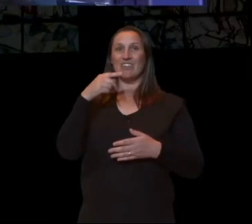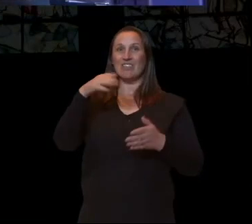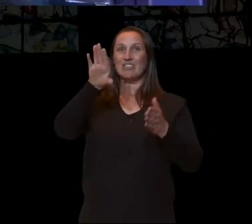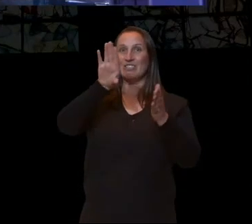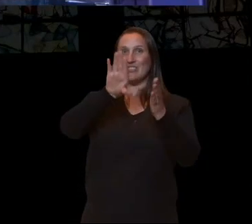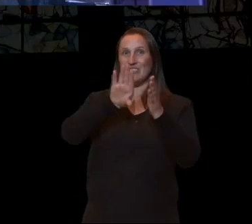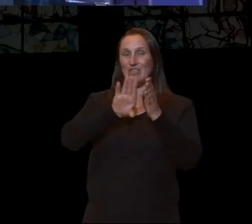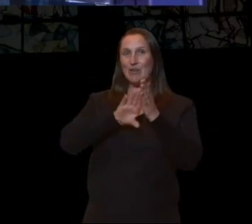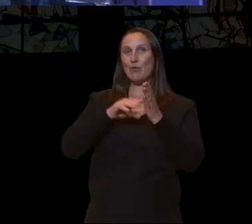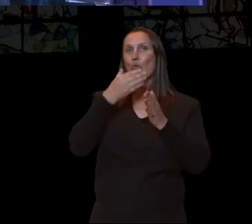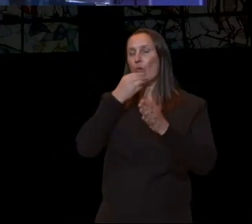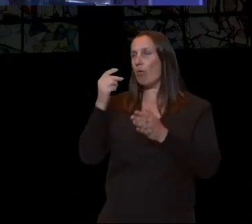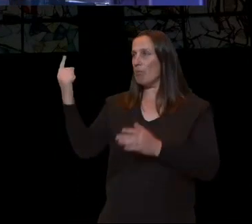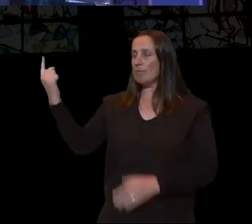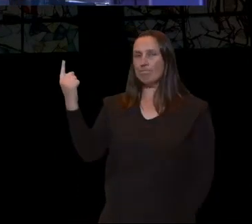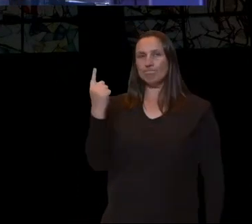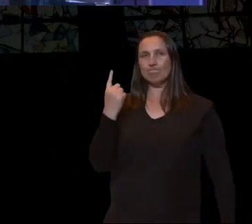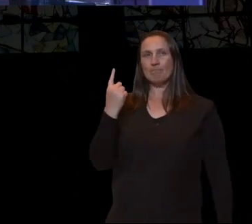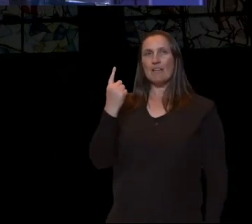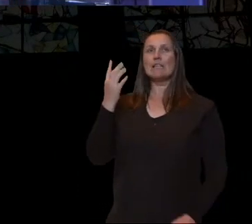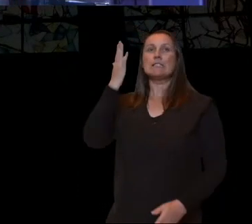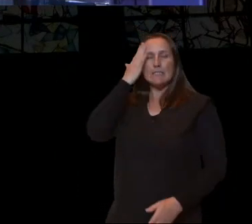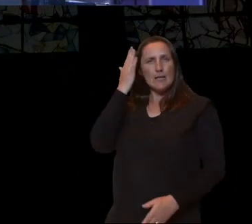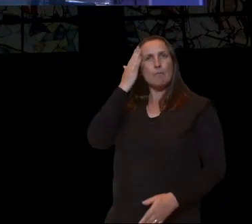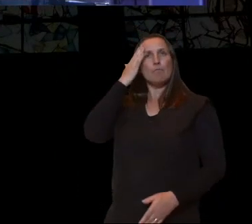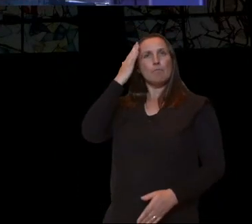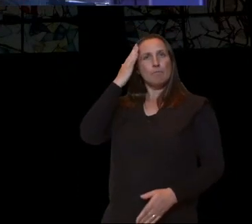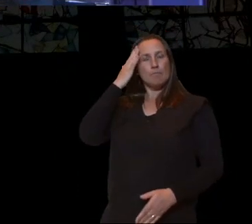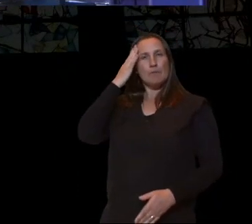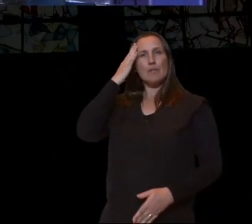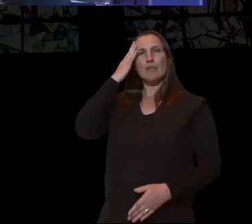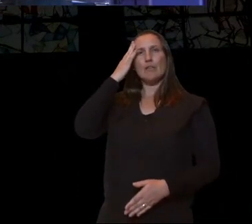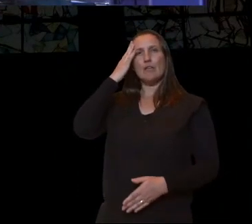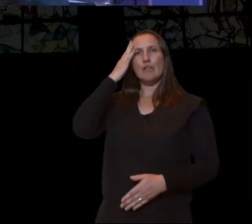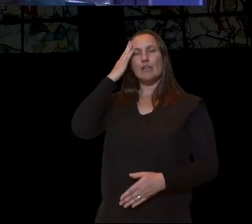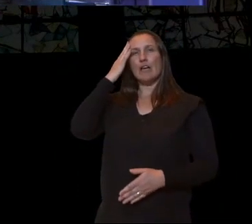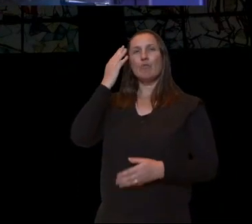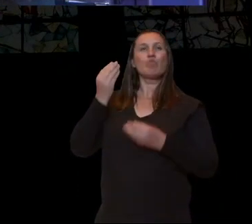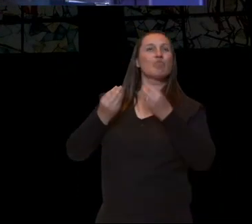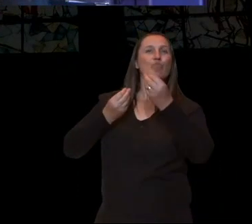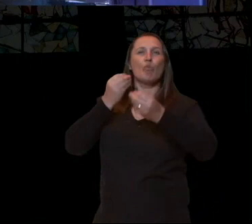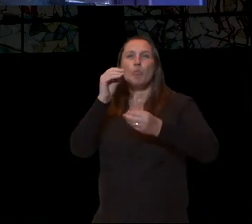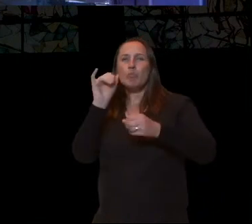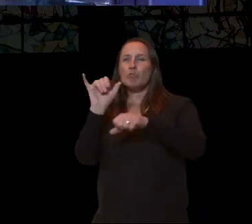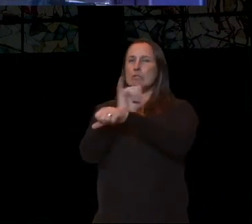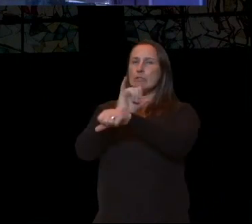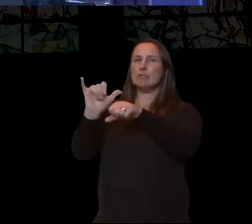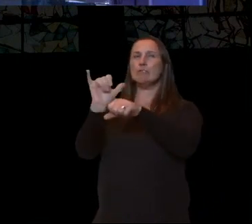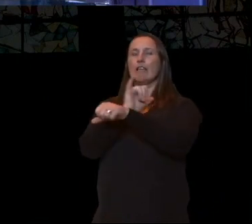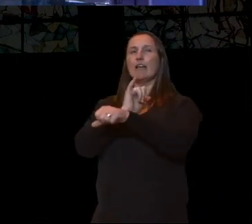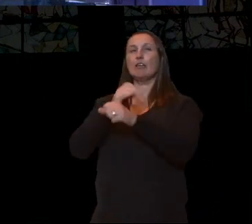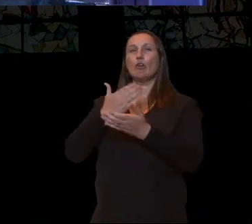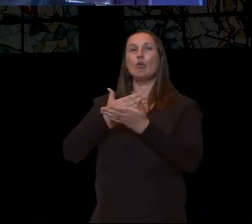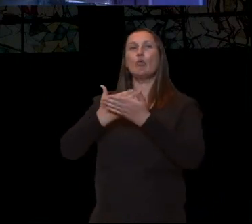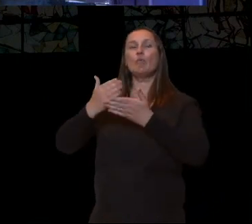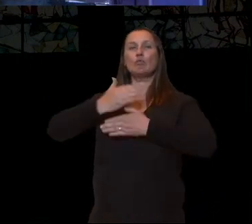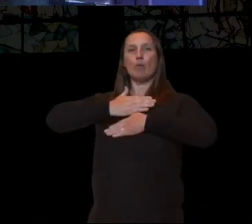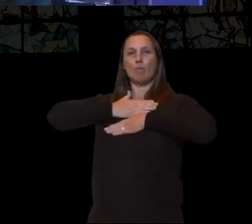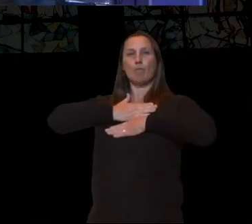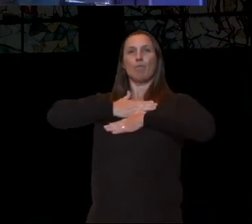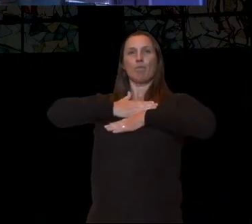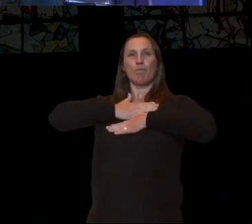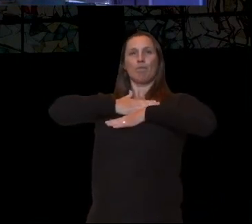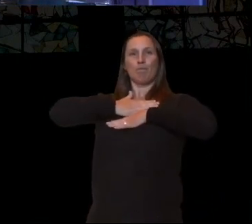o sensei, ele sabia fazer resgate, ele tinha feito algumas técnicas, ele começou a fazer